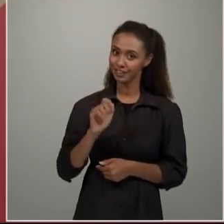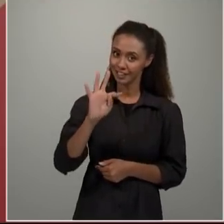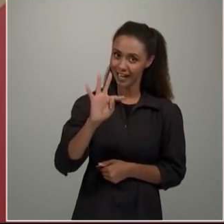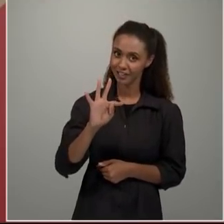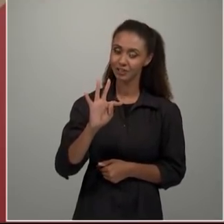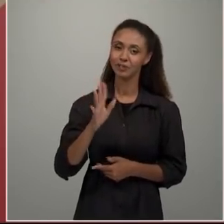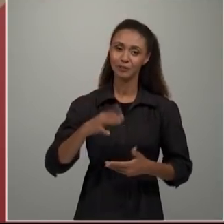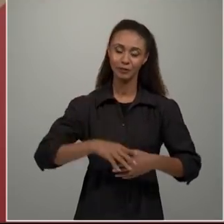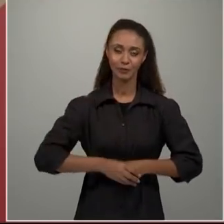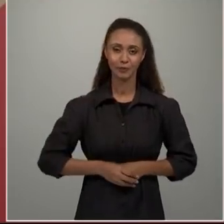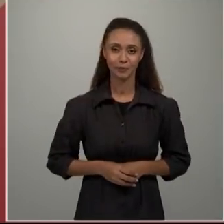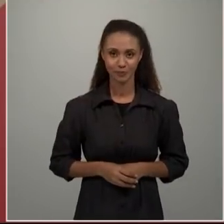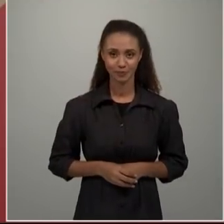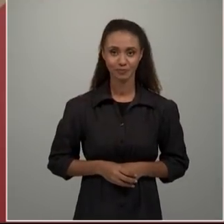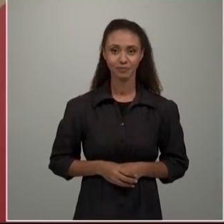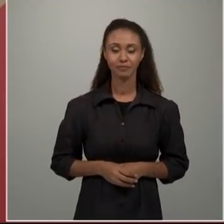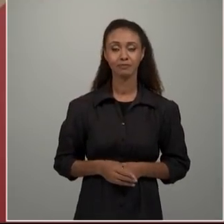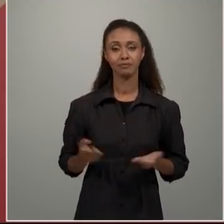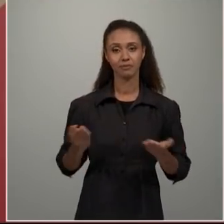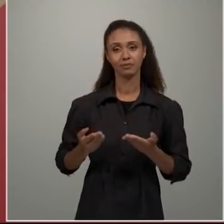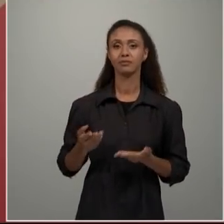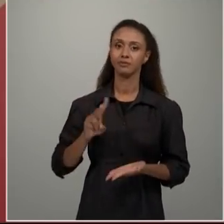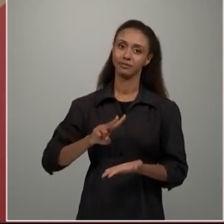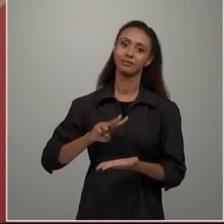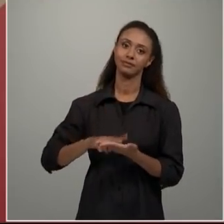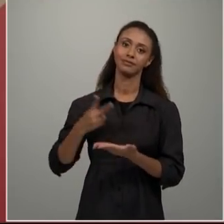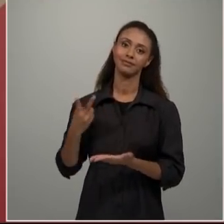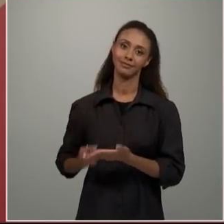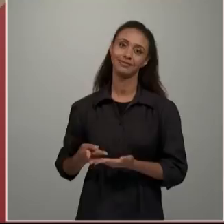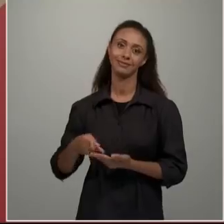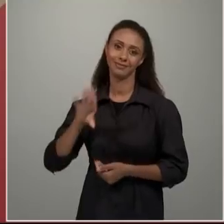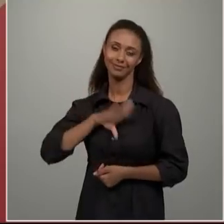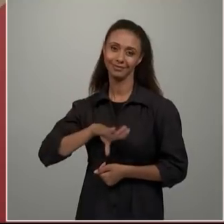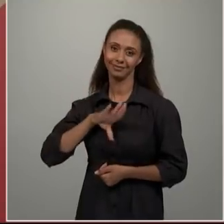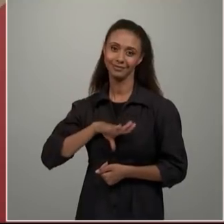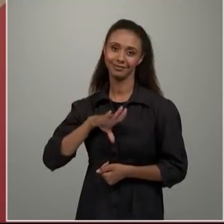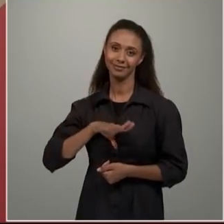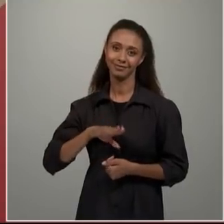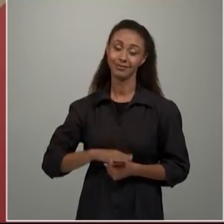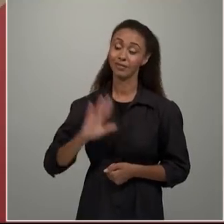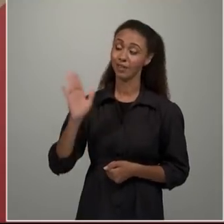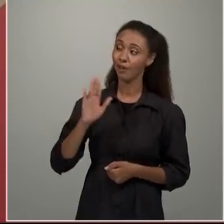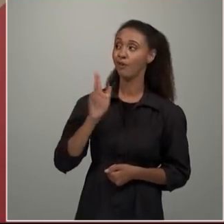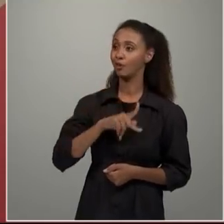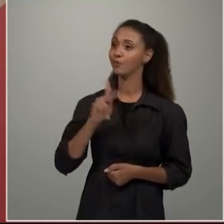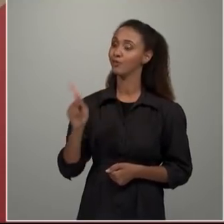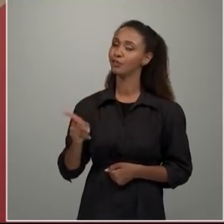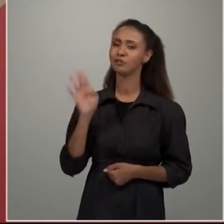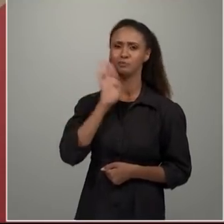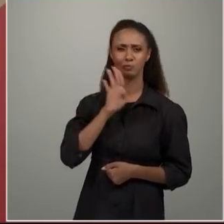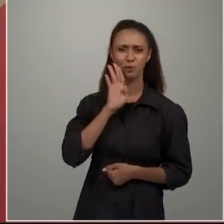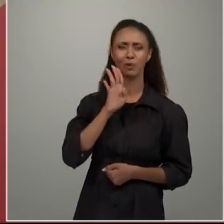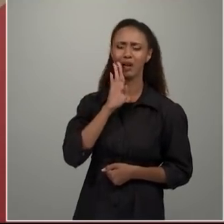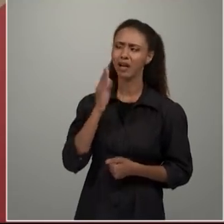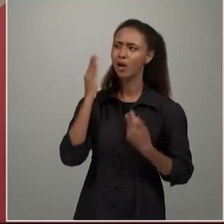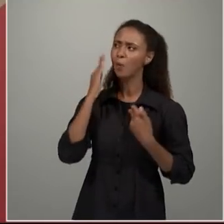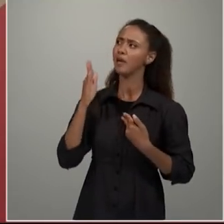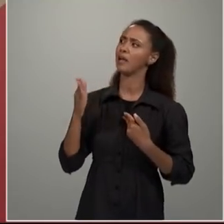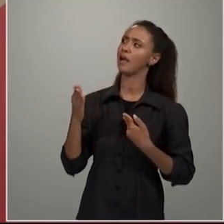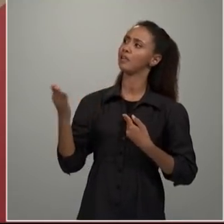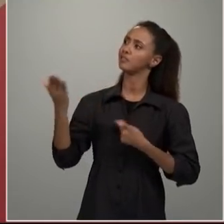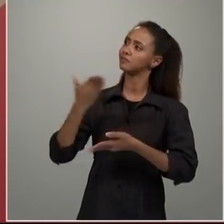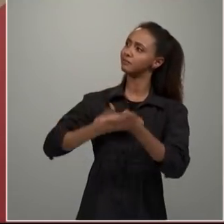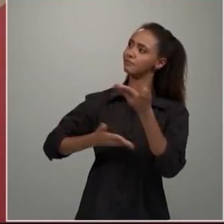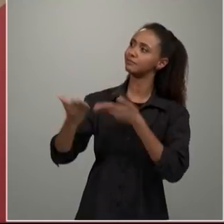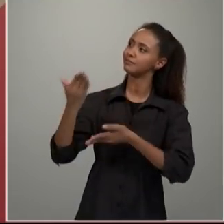disse assim que o site tirou e pitt foi muito legal obrigada por compartilhar eu disse ó vamos